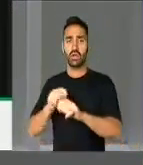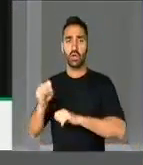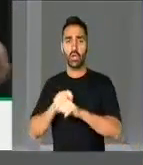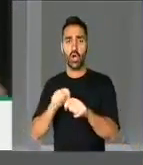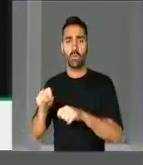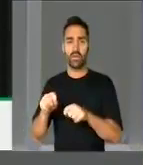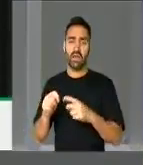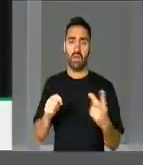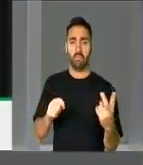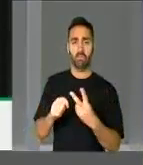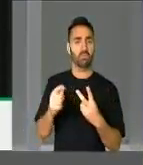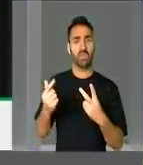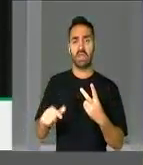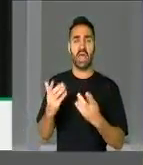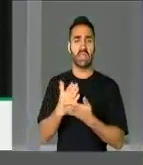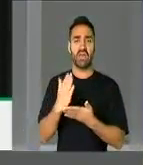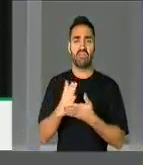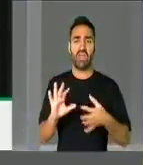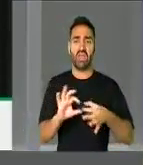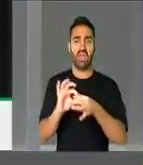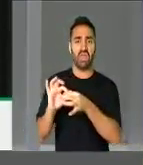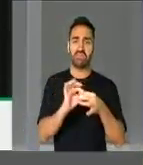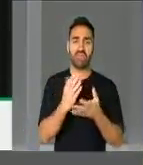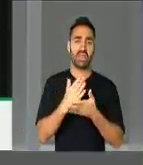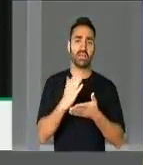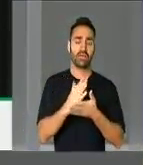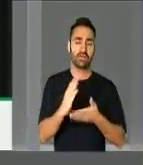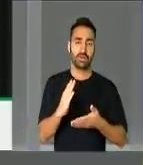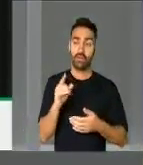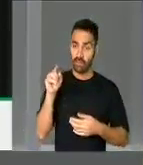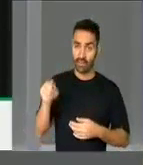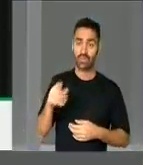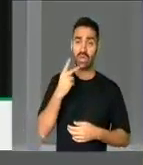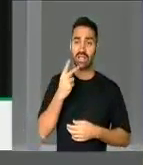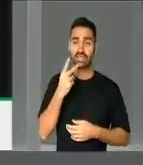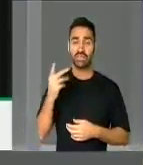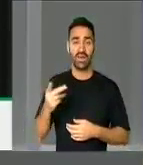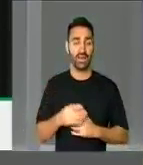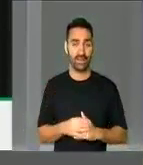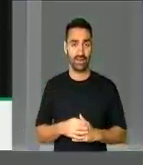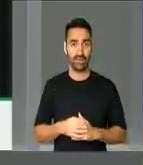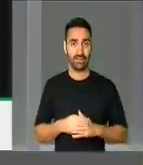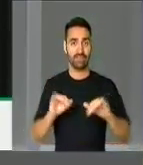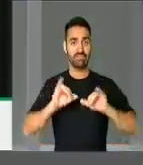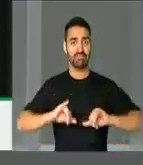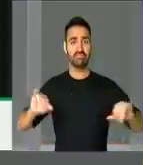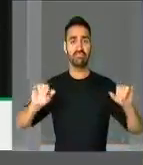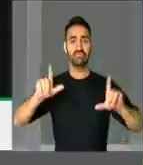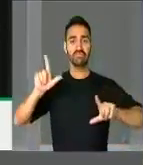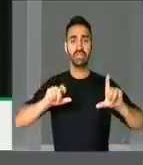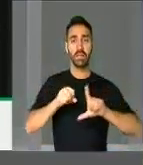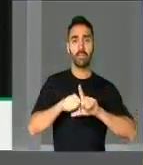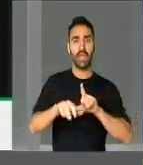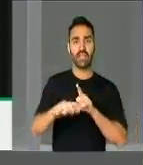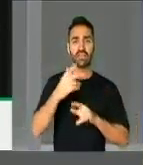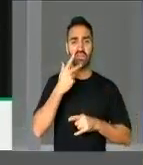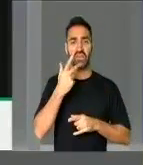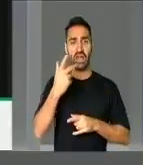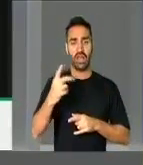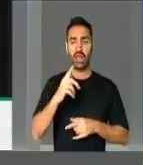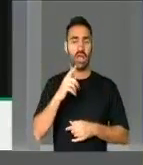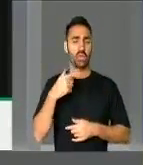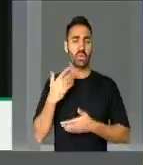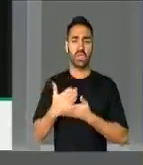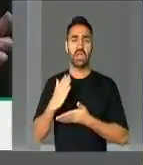coisa não tem a ver com outra. É esse argumento que eles passam pela mídia, pela comunicação oficial do